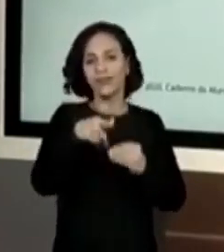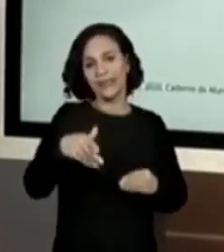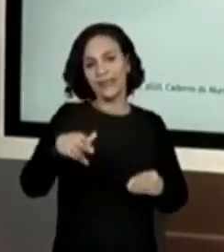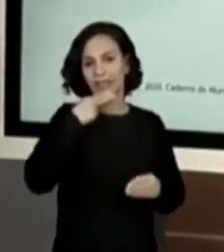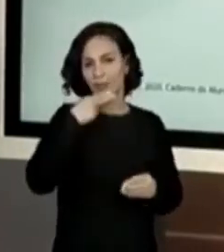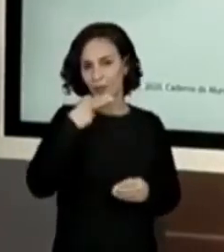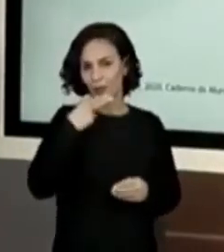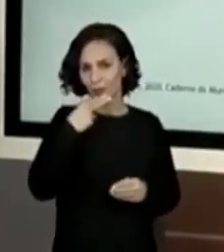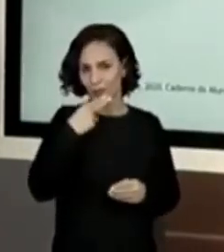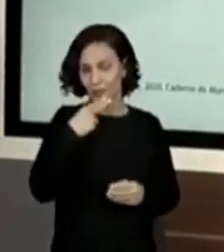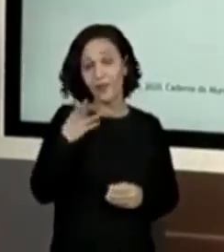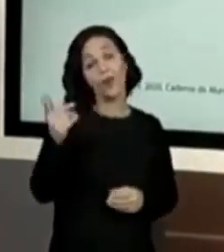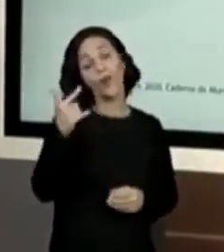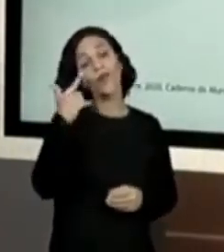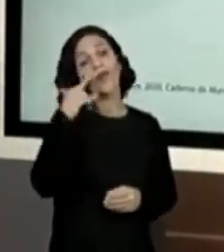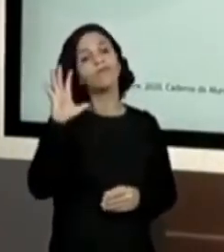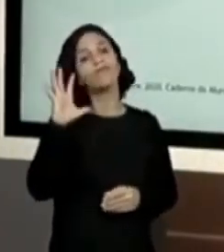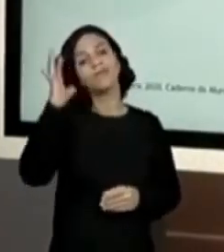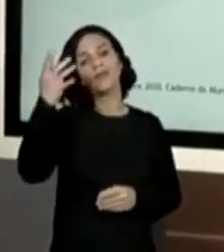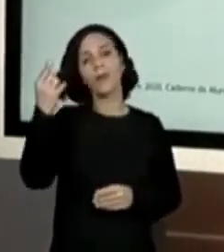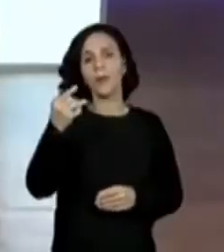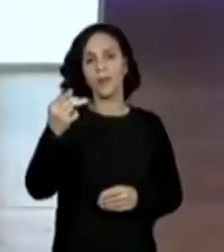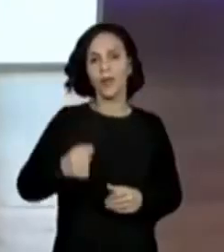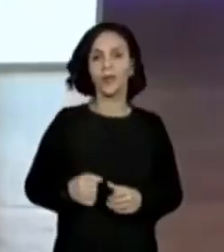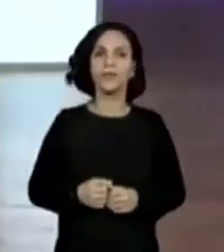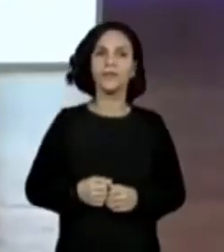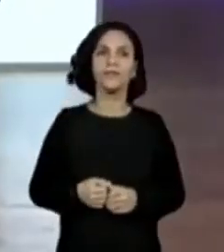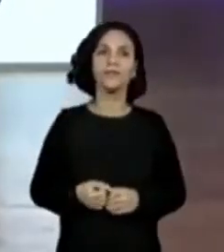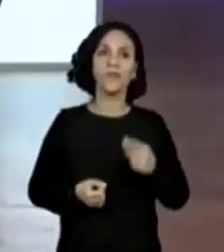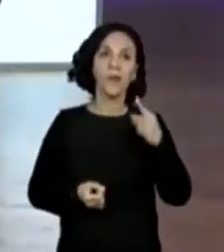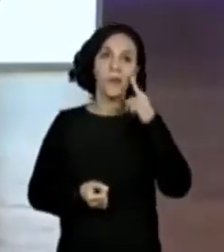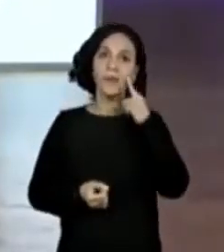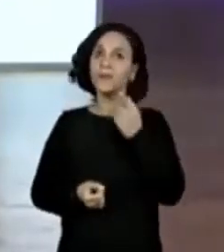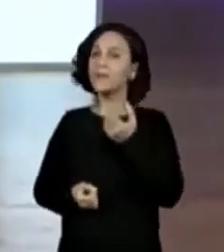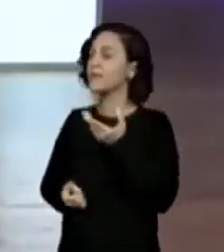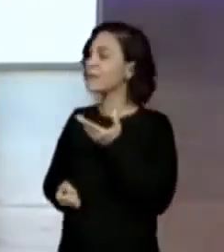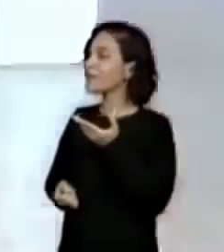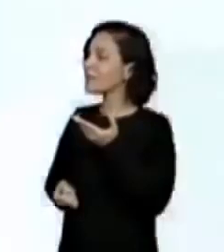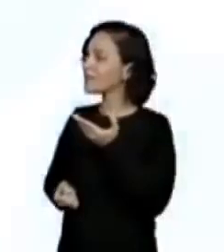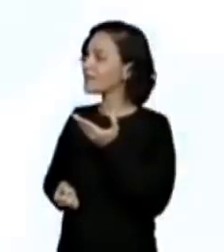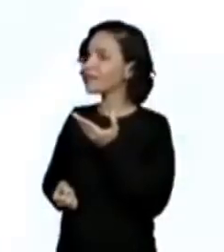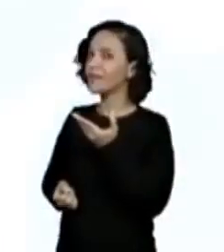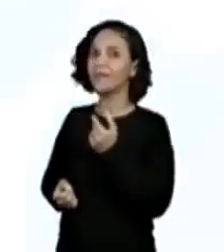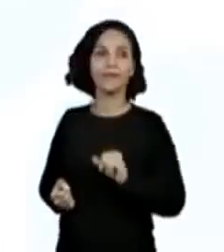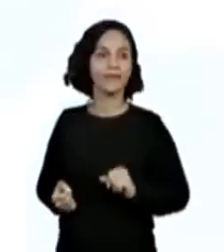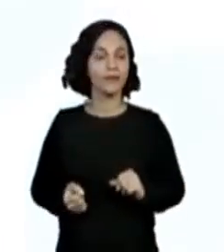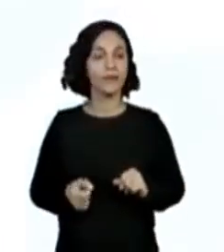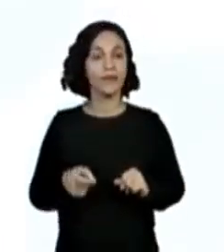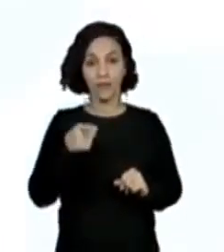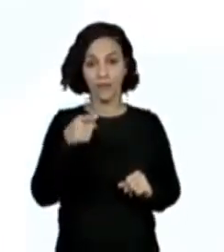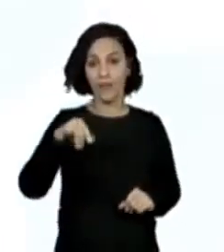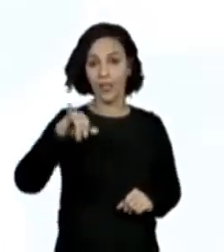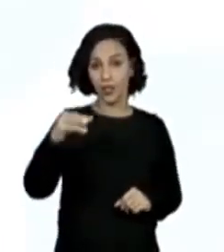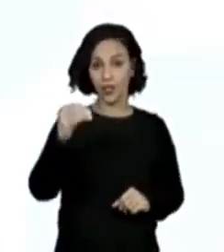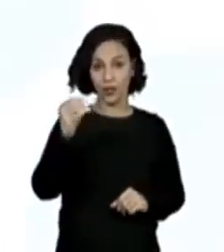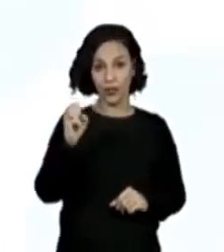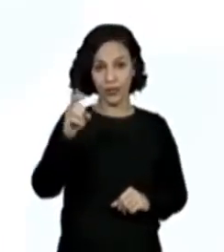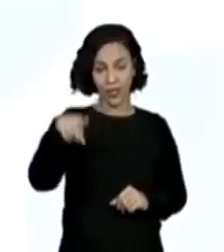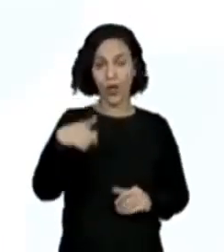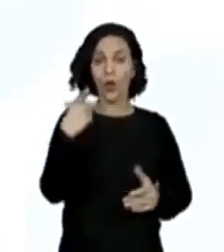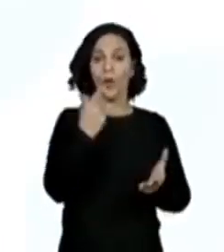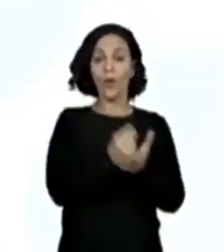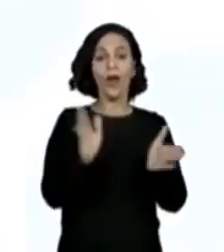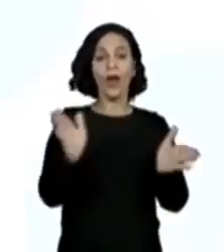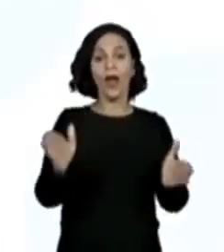o primeiro problema, tá? O senhor José comprou uma caixa de maçãs. Ele mostrou